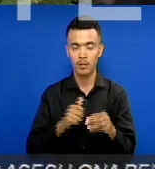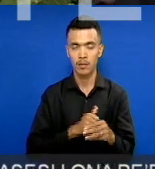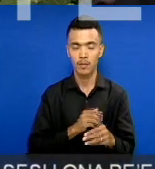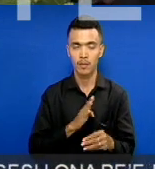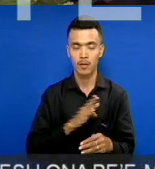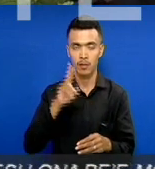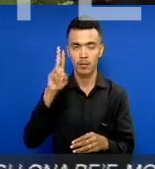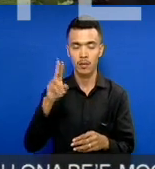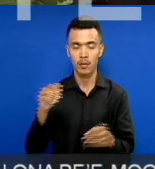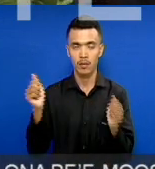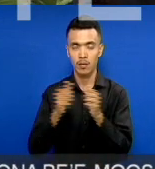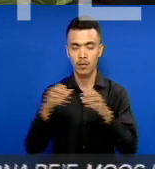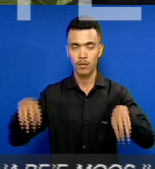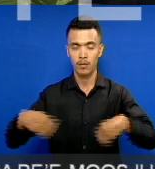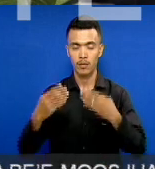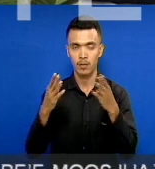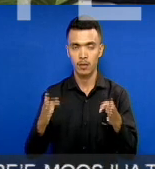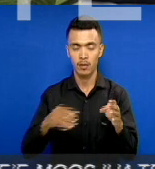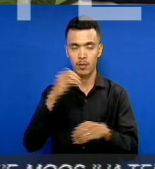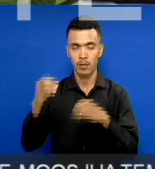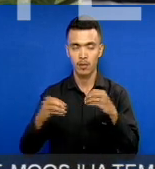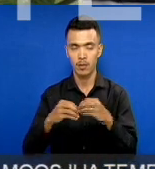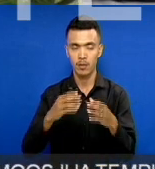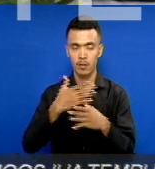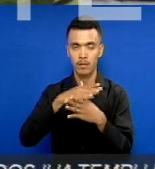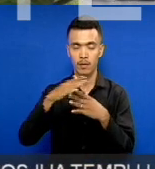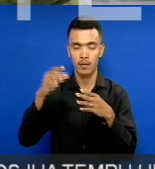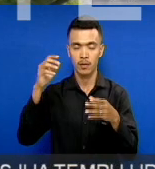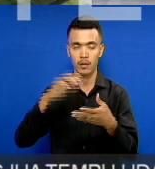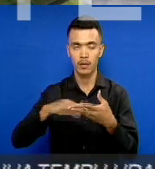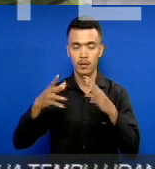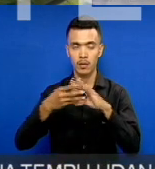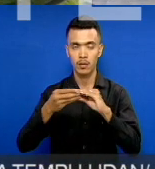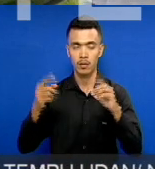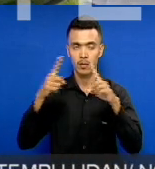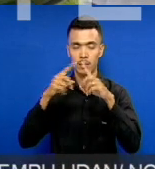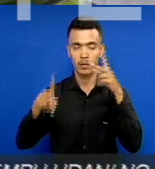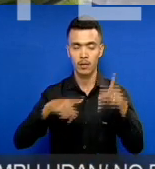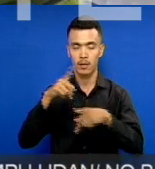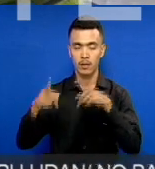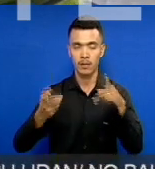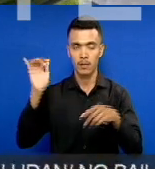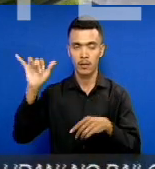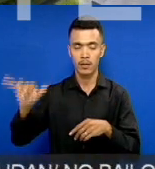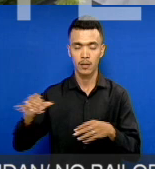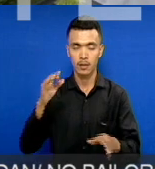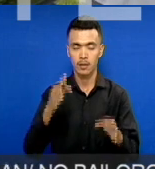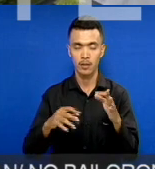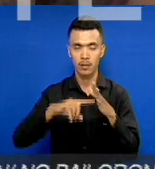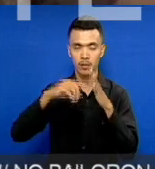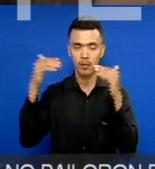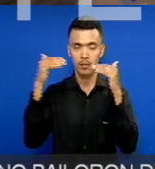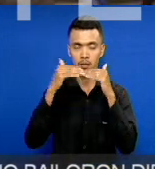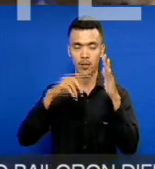Lemos, o funcionário CNE, com a Boinsa Socialista Matéria Educação Cívica, ba cidadão Cira. Encontro ne realiza e